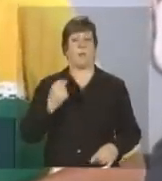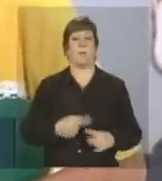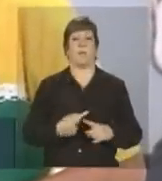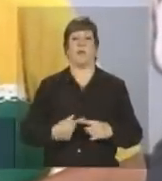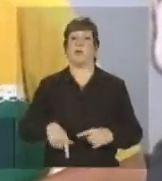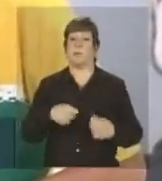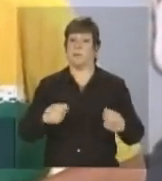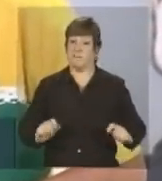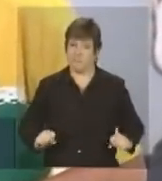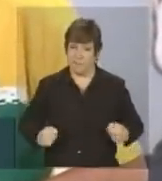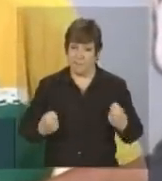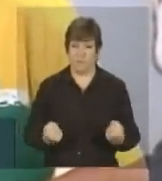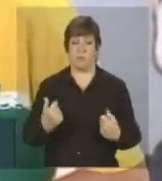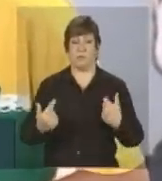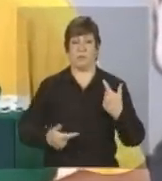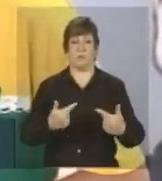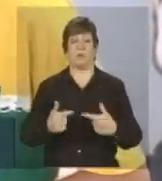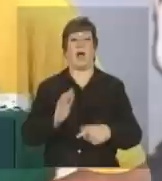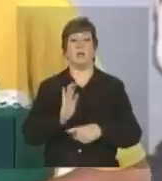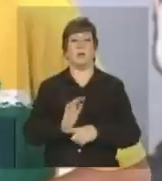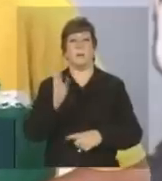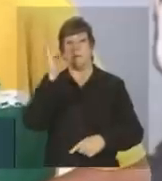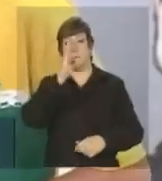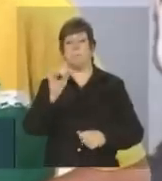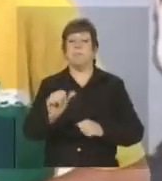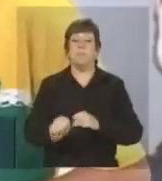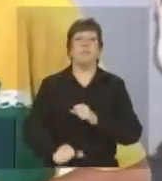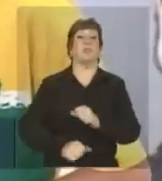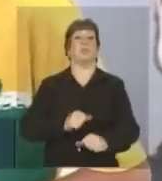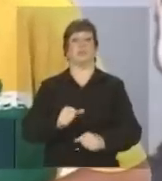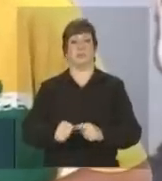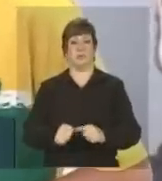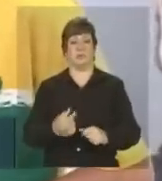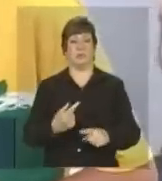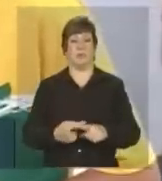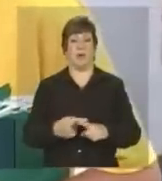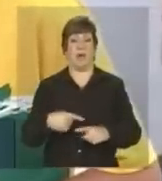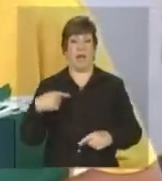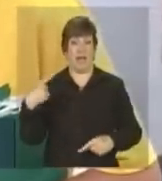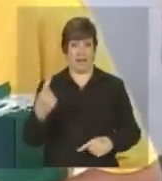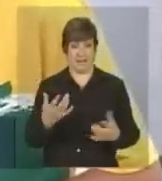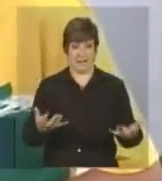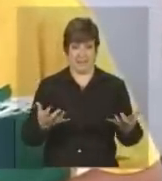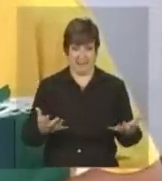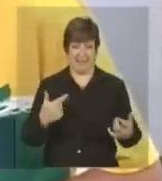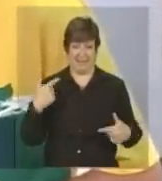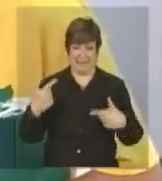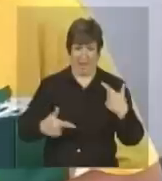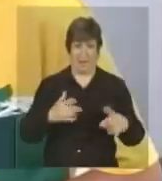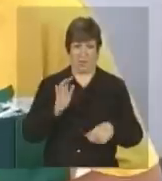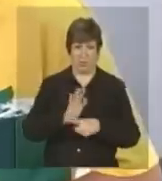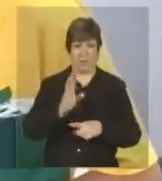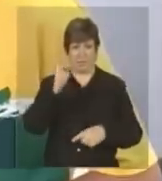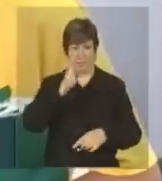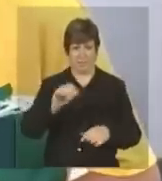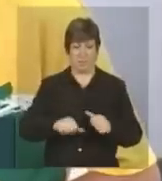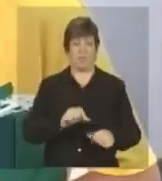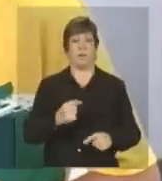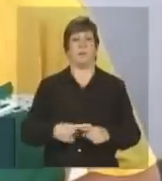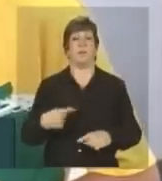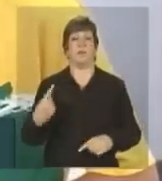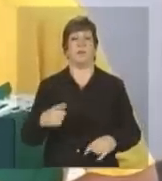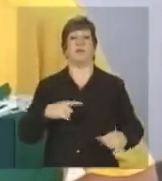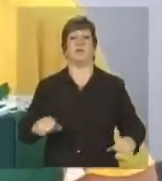para inverter o modelo de desenvolvimento do Brasil, que faz com que aqueles que estão empenhados em mudar o país tenham que conviver com uma conta perversa para o